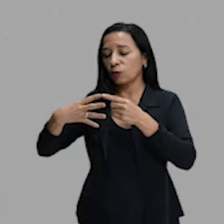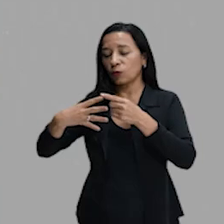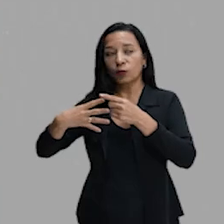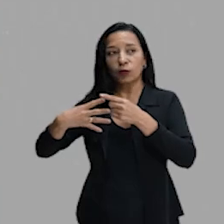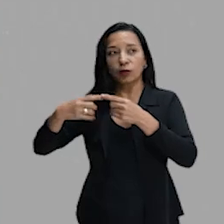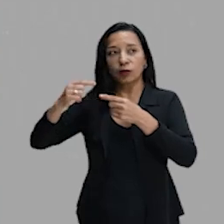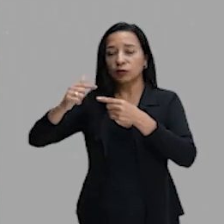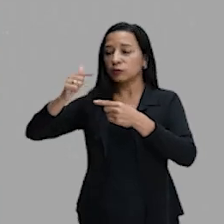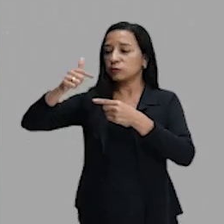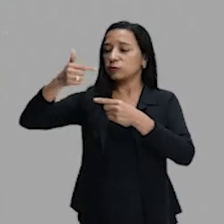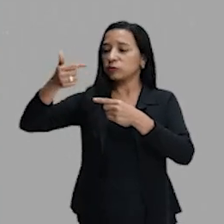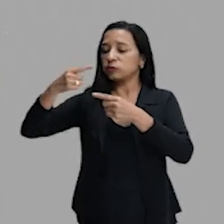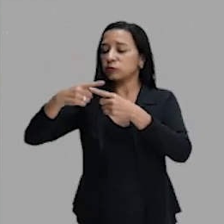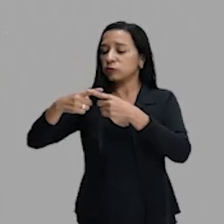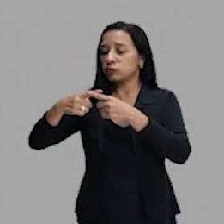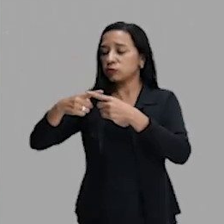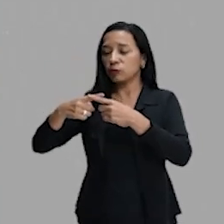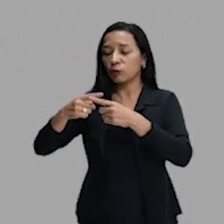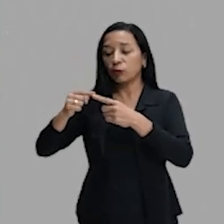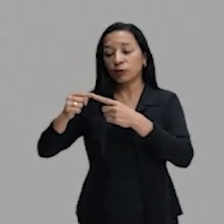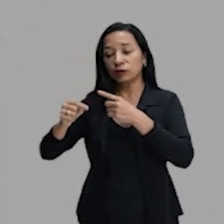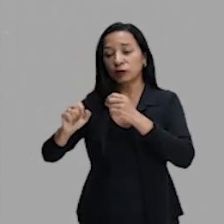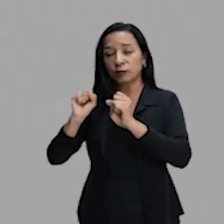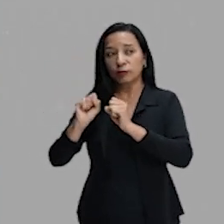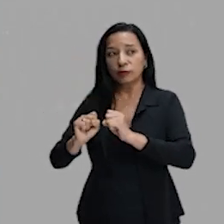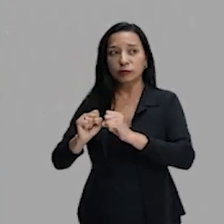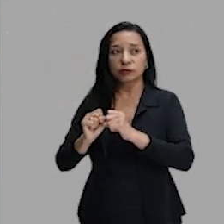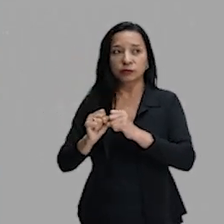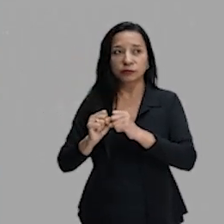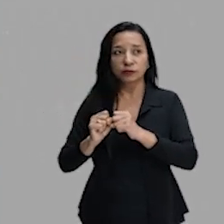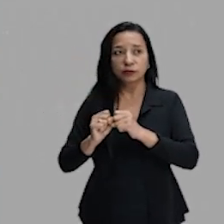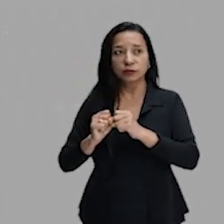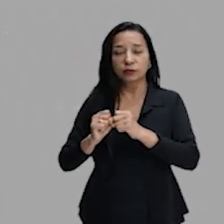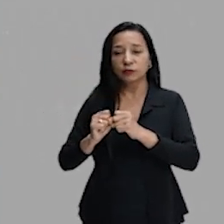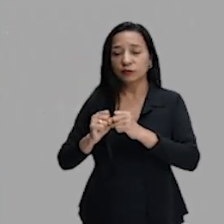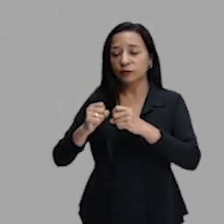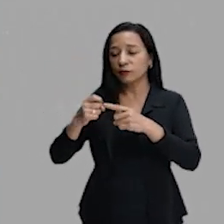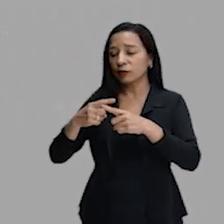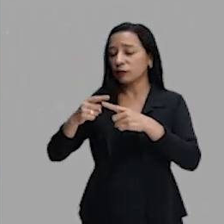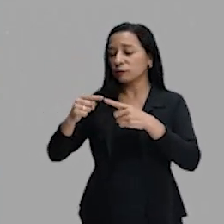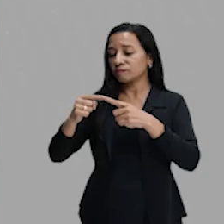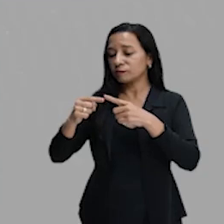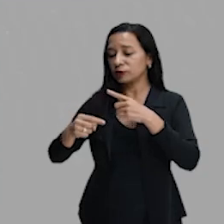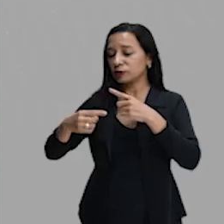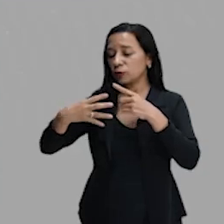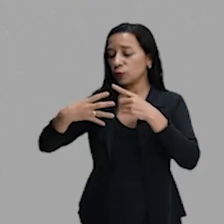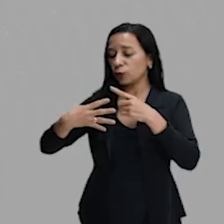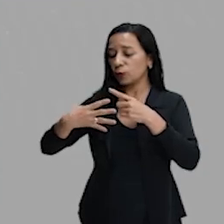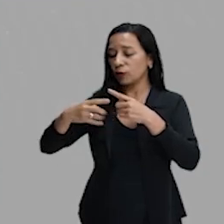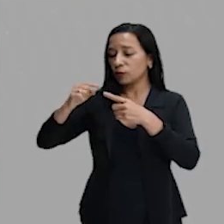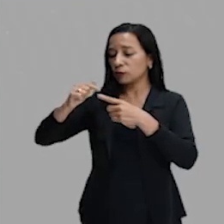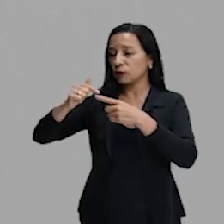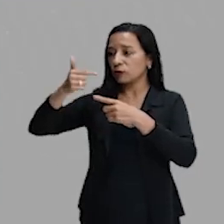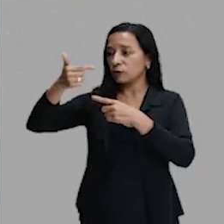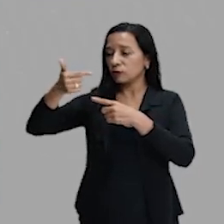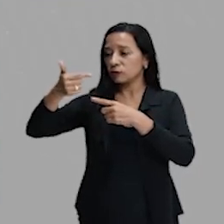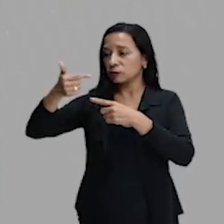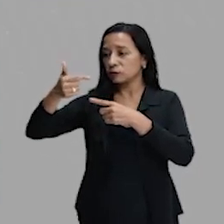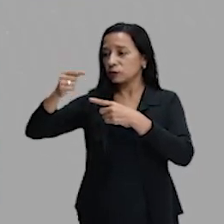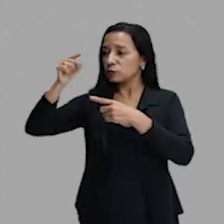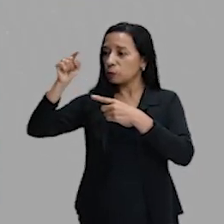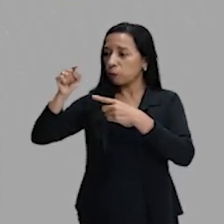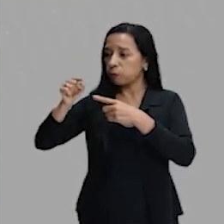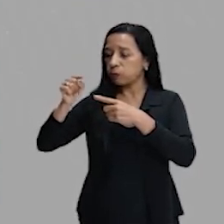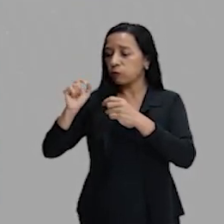4 qu é 4 x 4 a partir do momento que tu corta esse 4 aqui com esse expoente 2 como se tivesse cortando um 4 com